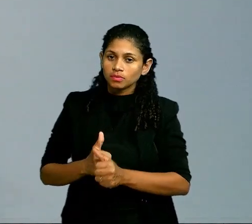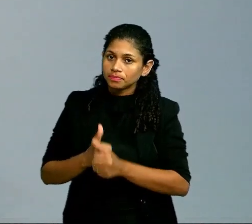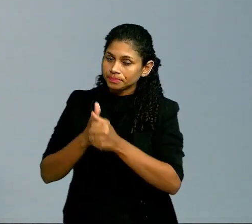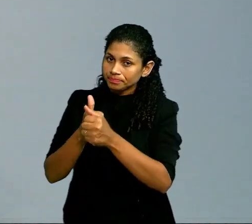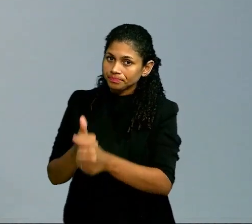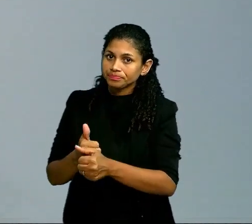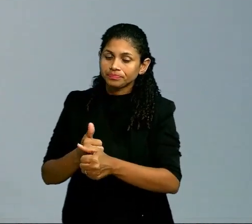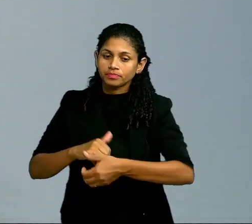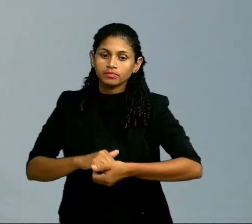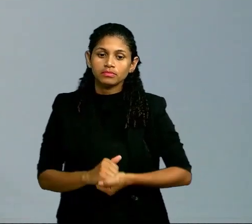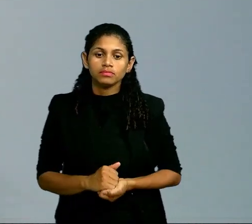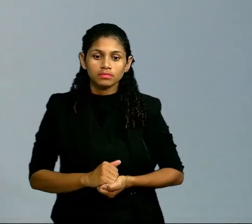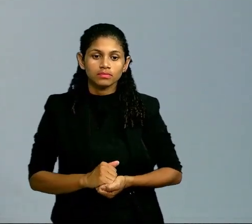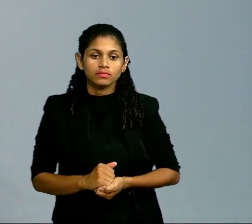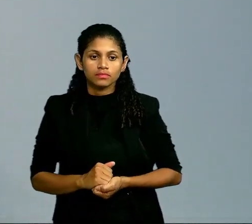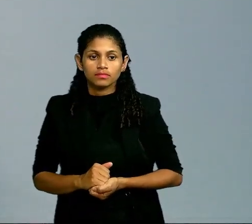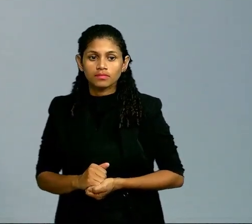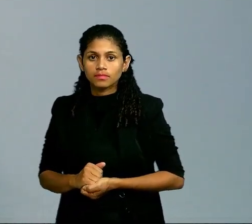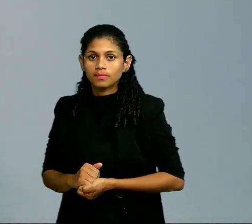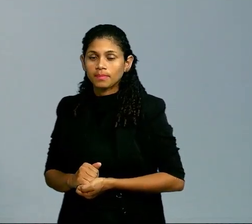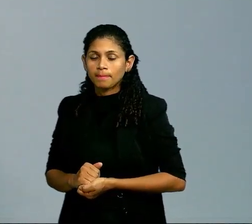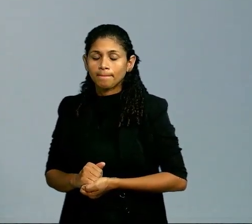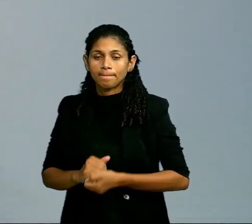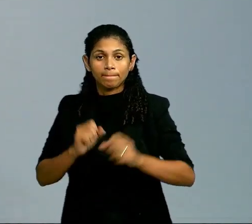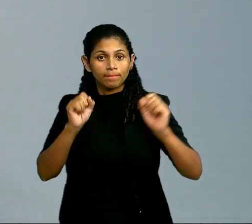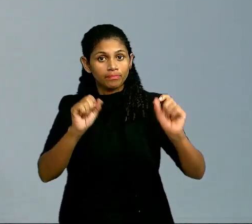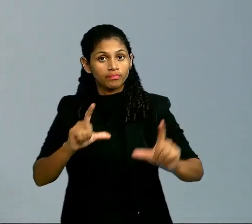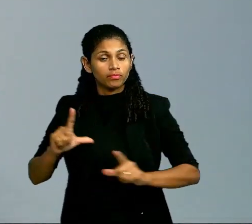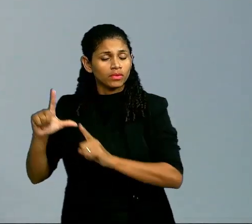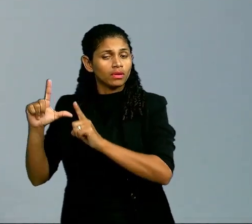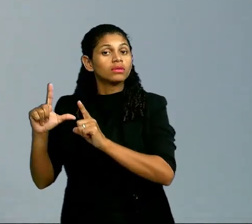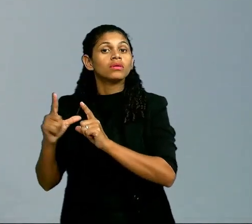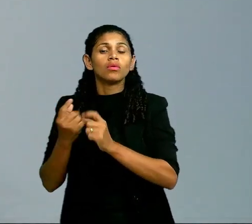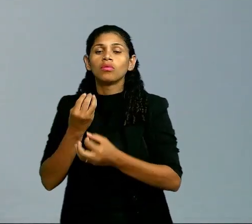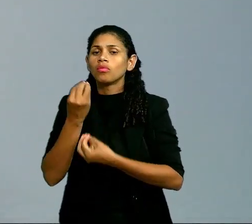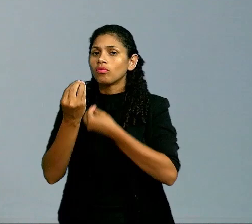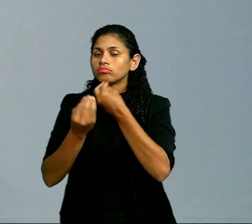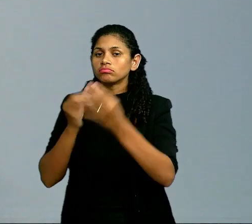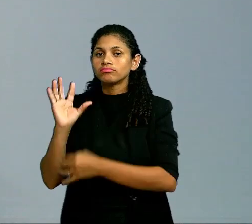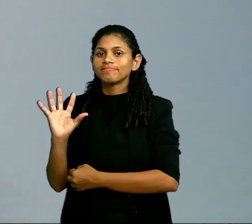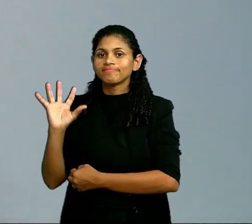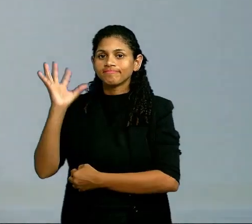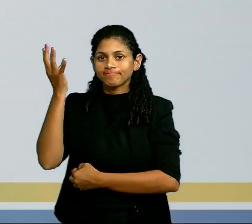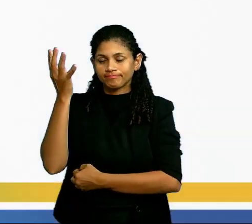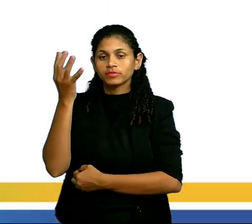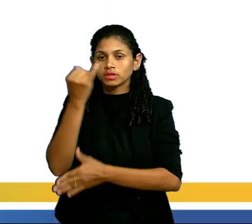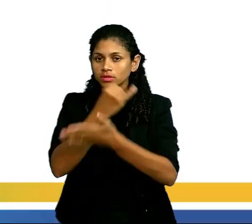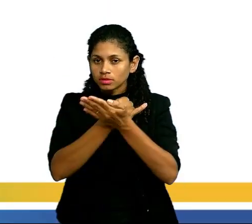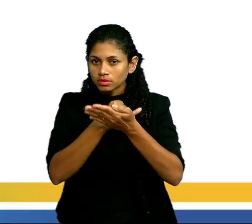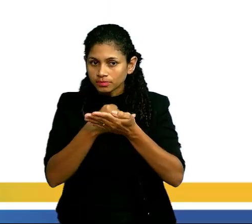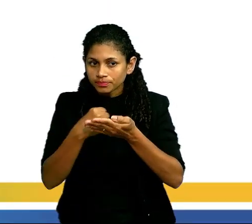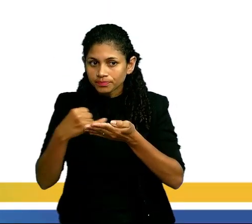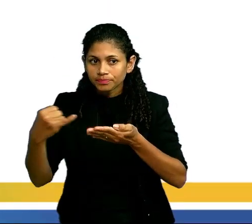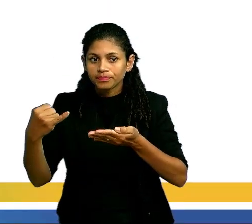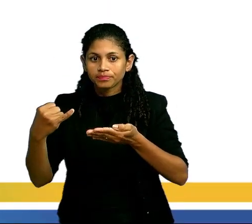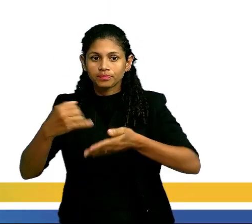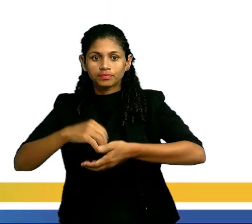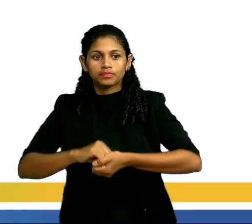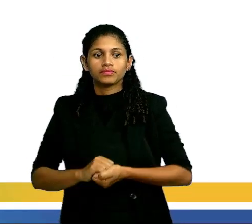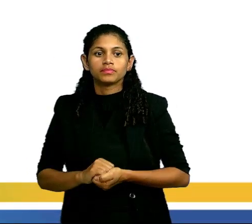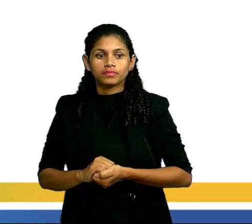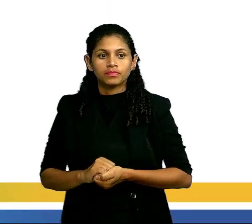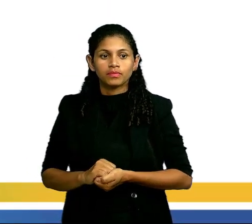dessas aulas. Bom, então acompanha comigo aí na tela como que funciona essa parte introdutória da química orgânica. Vamos lá. Bom, então a